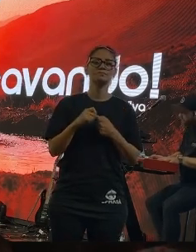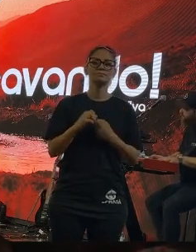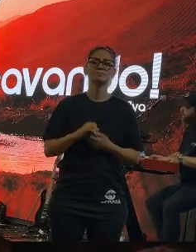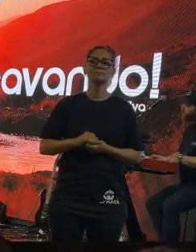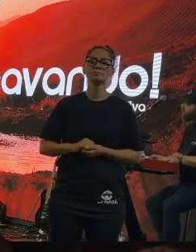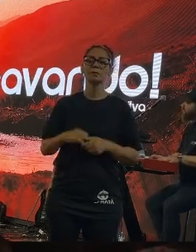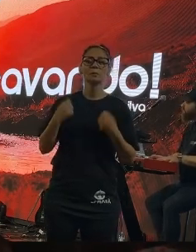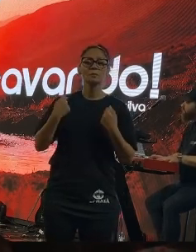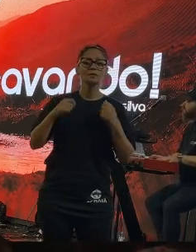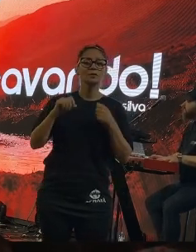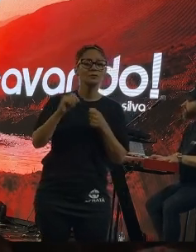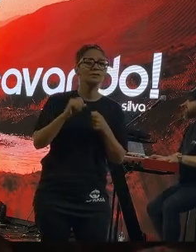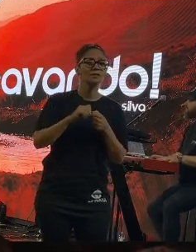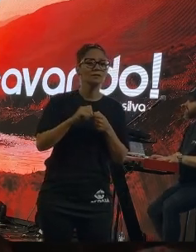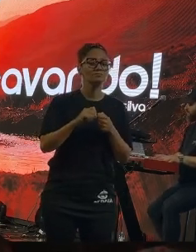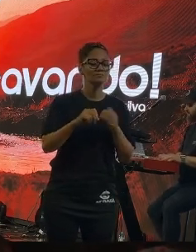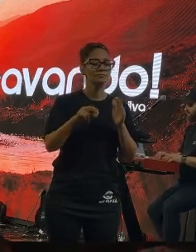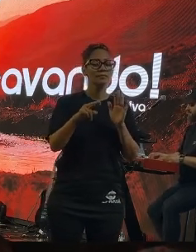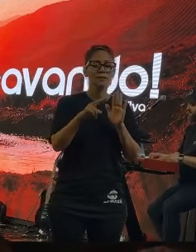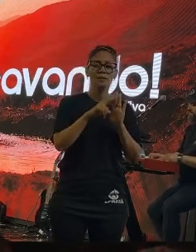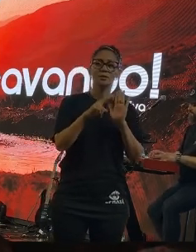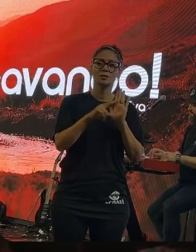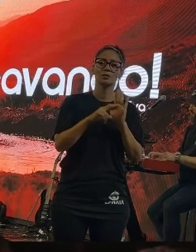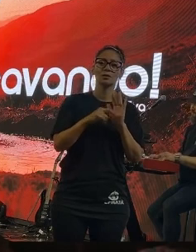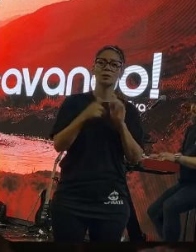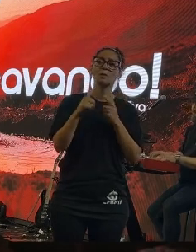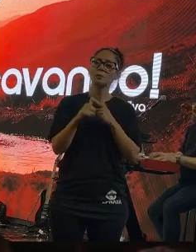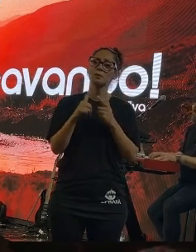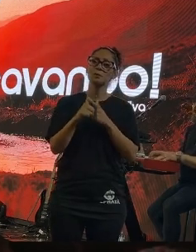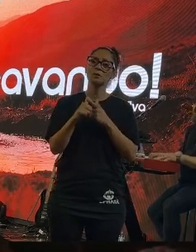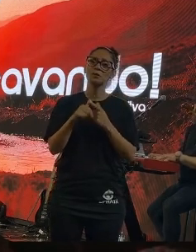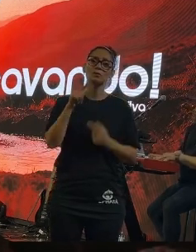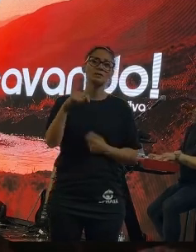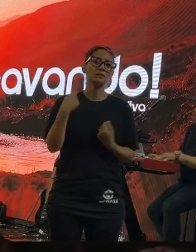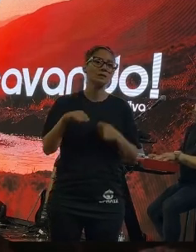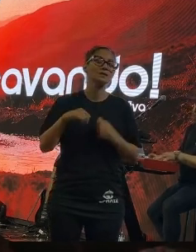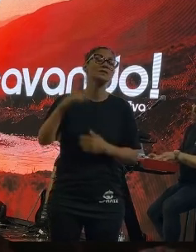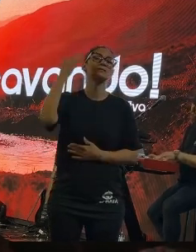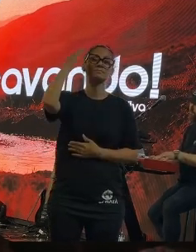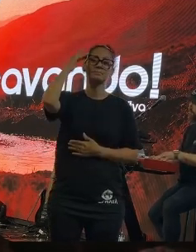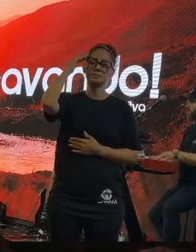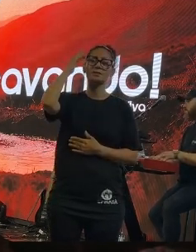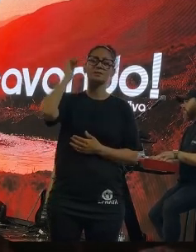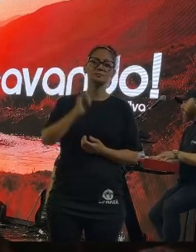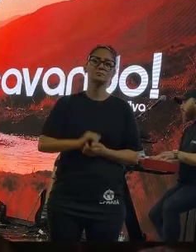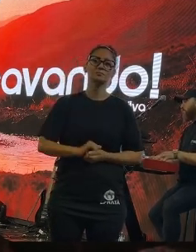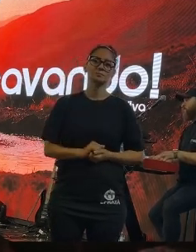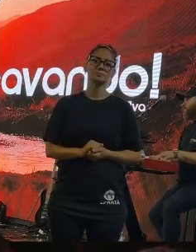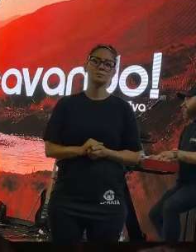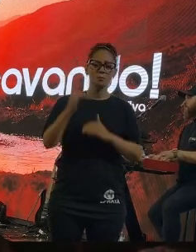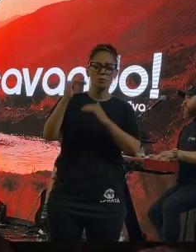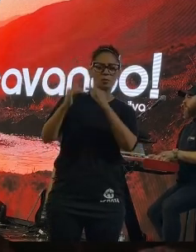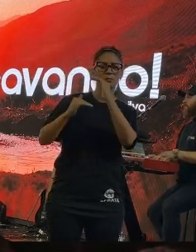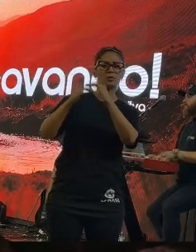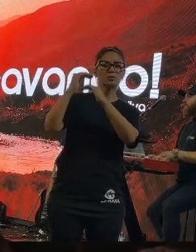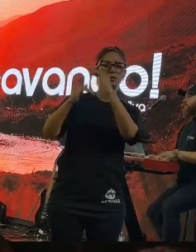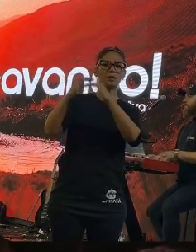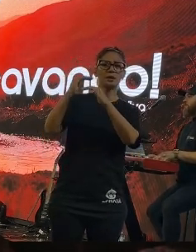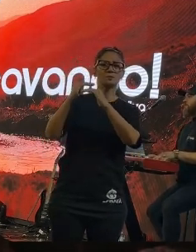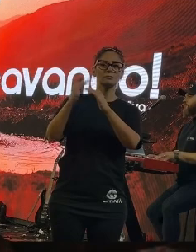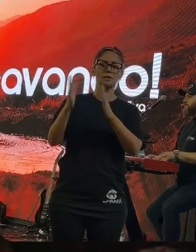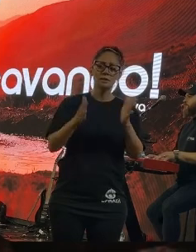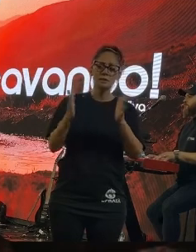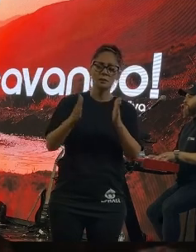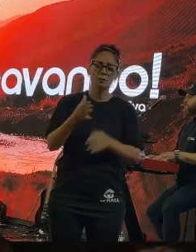batista. Anota os pontos. Primeiro ponto que você precisa entender para prosperar em tempos de